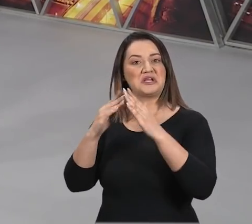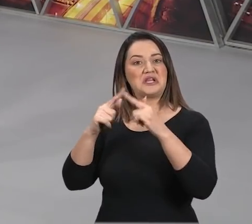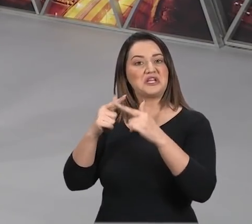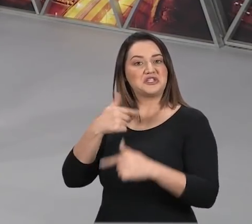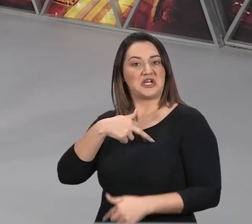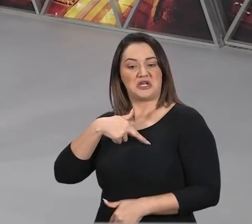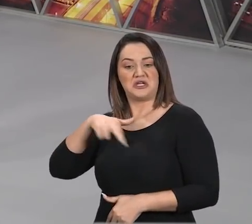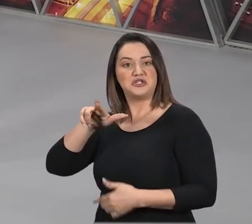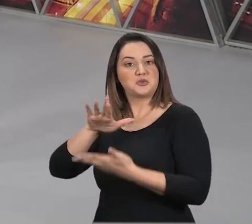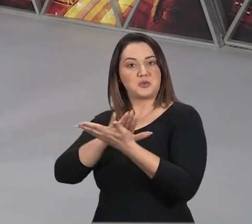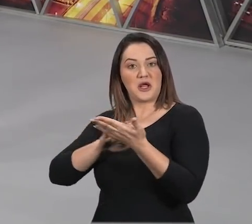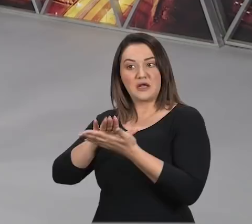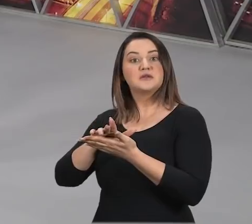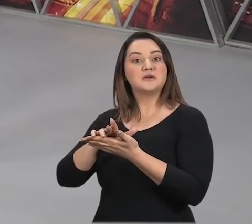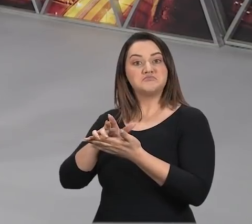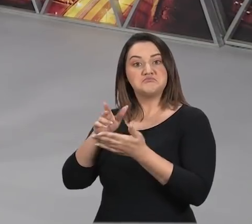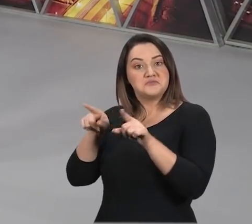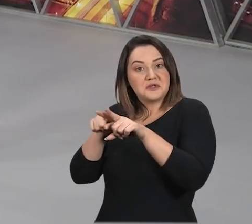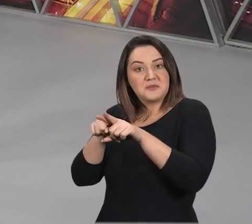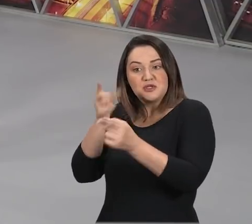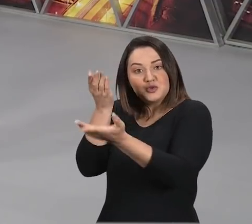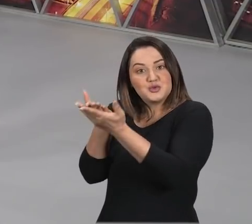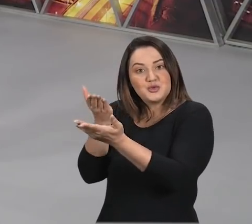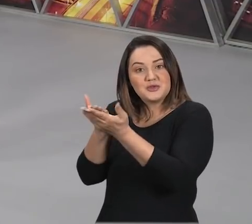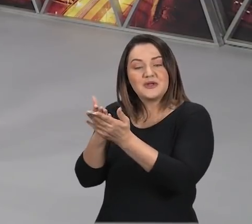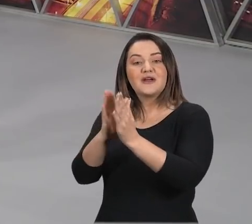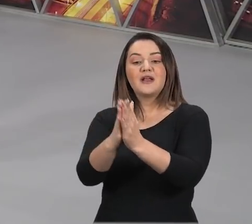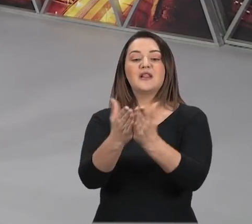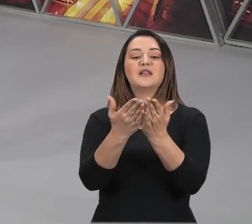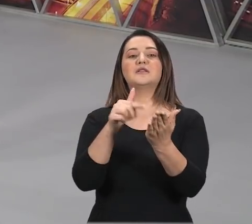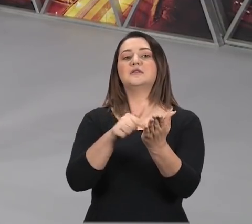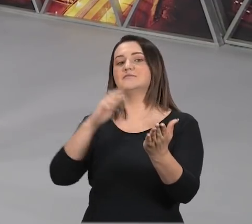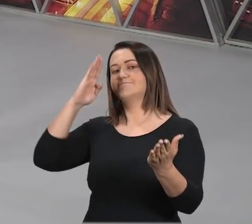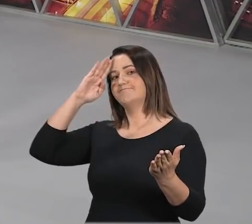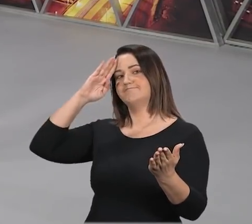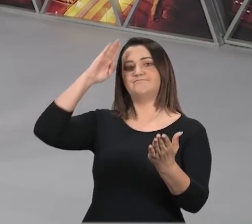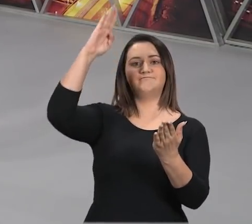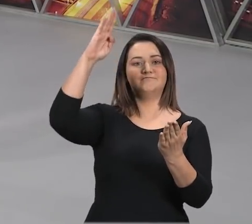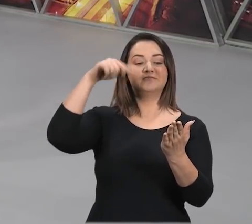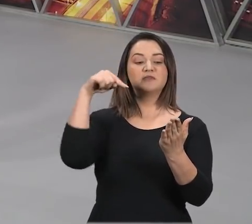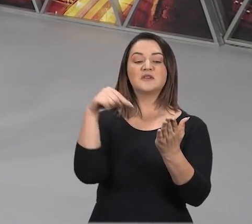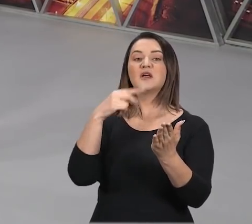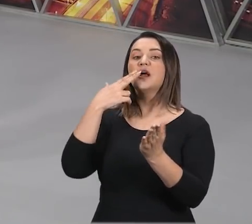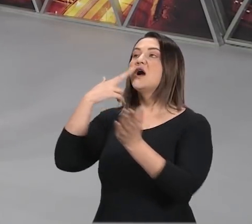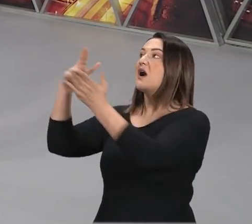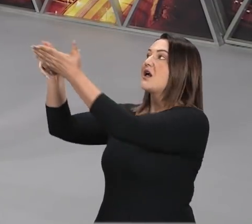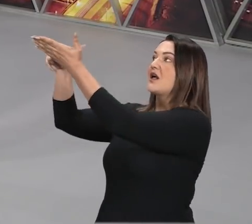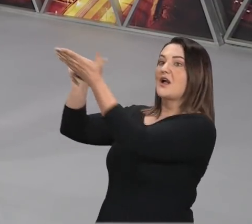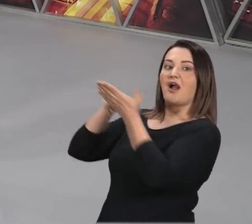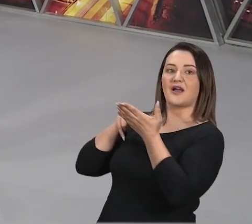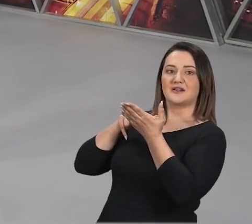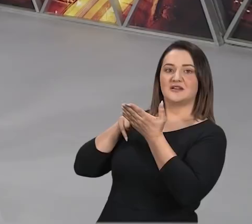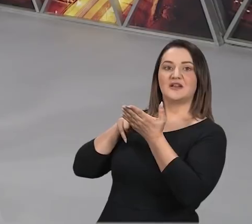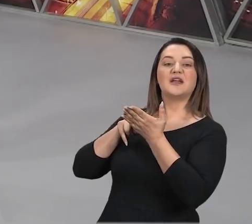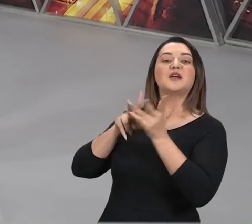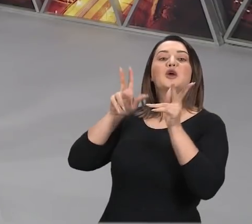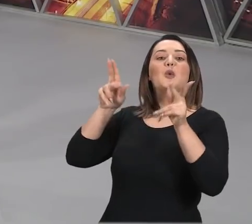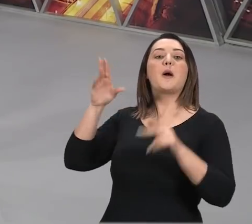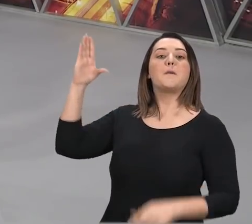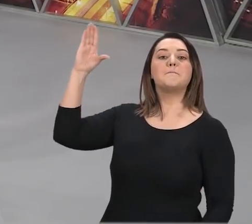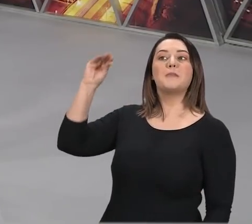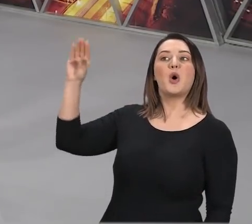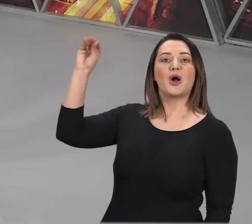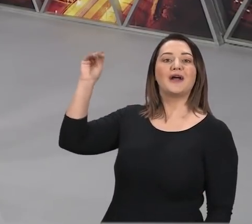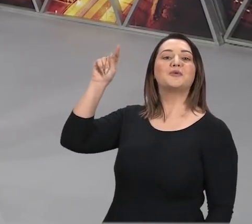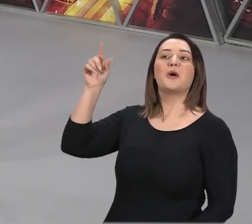nenhuma e que também estudam a Bíblia. Esse livro é o livro dos livros, é a carta de Deus ao homem, é a boca de